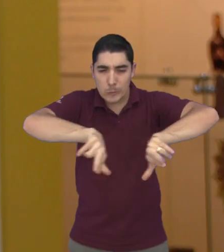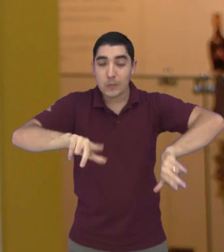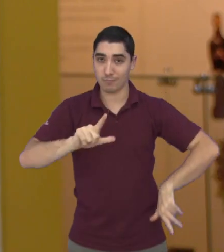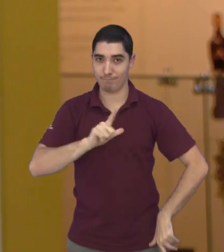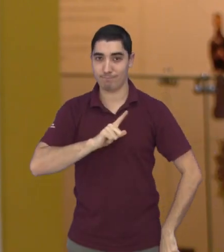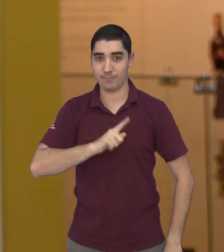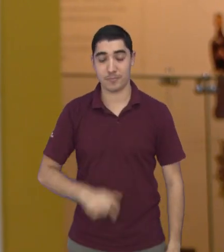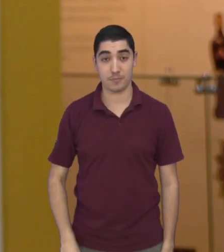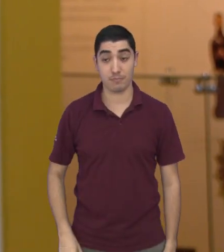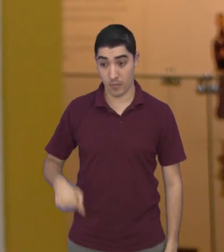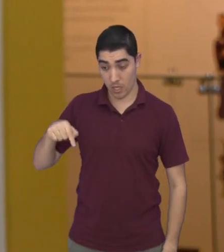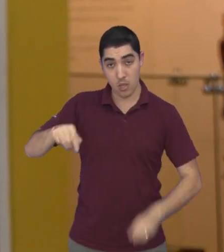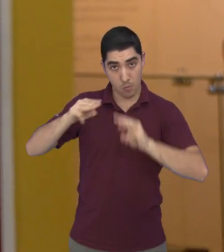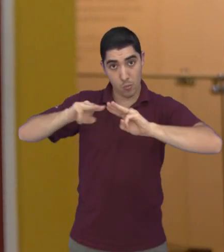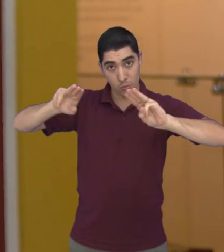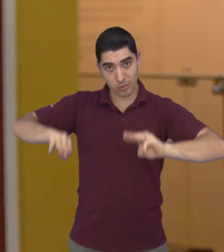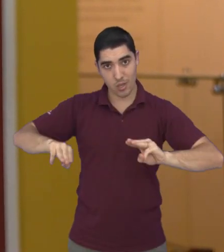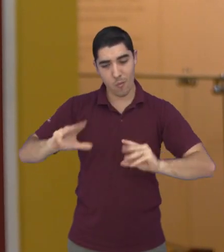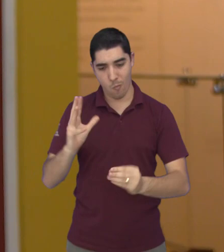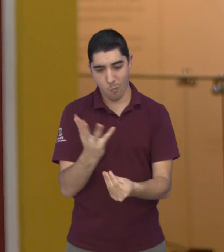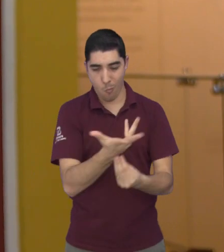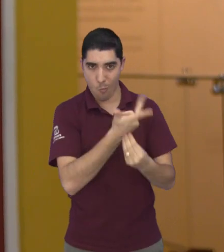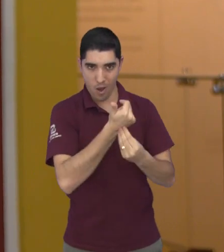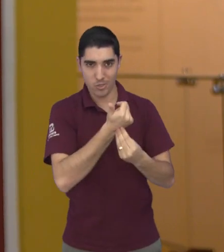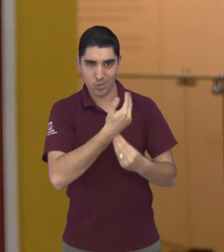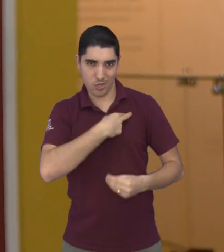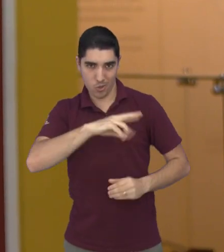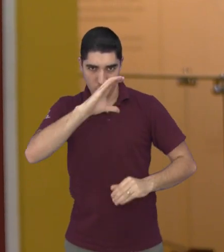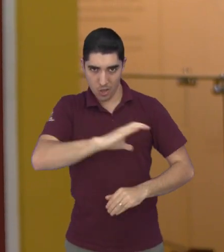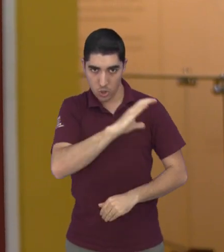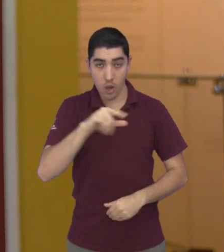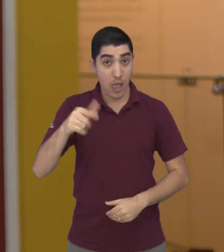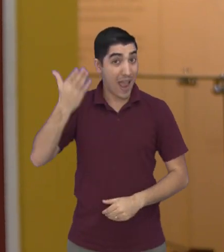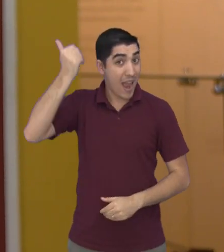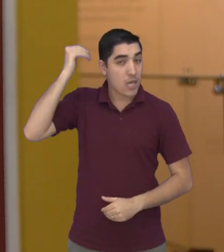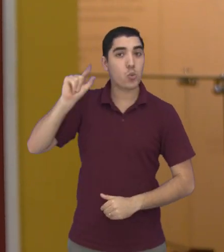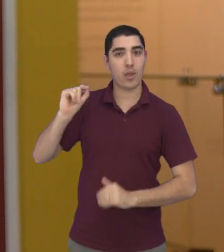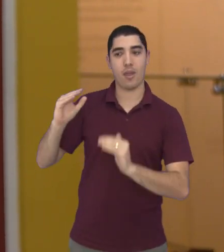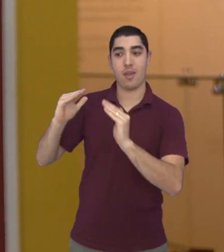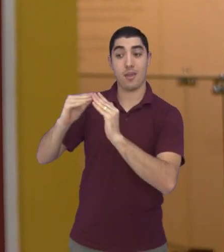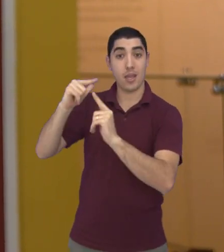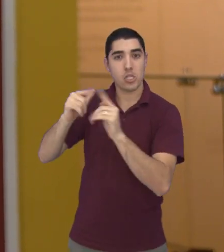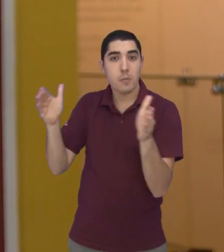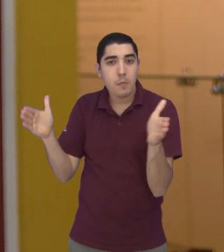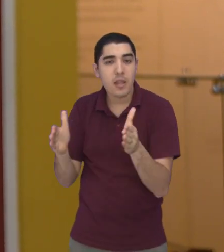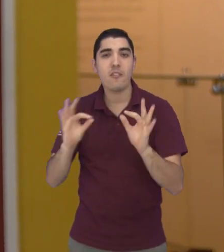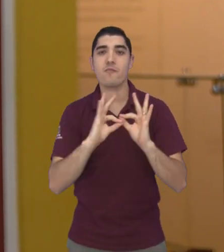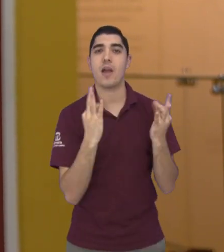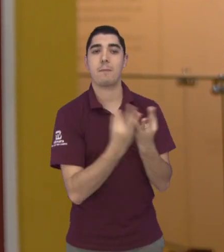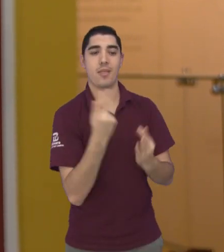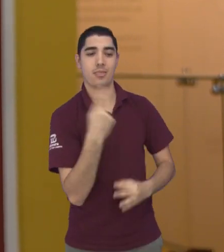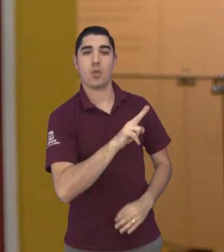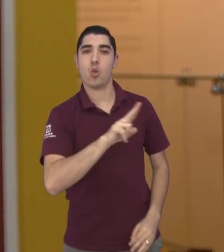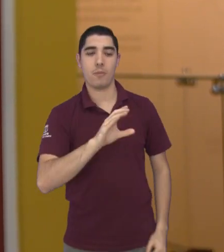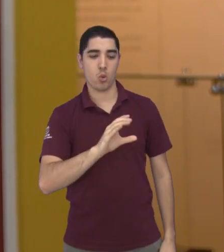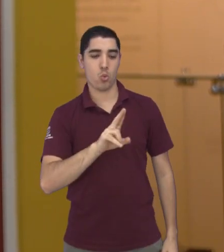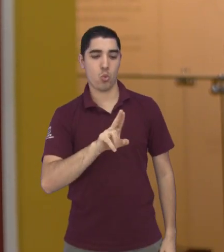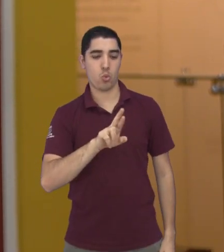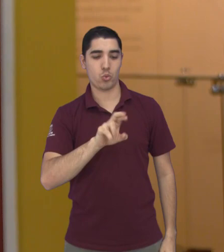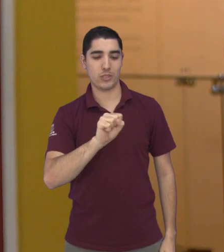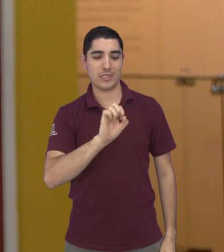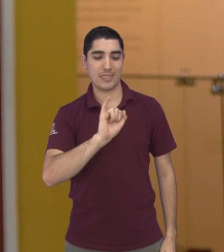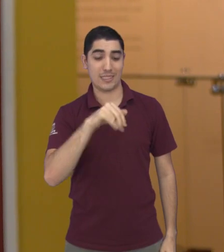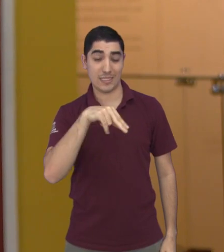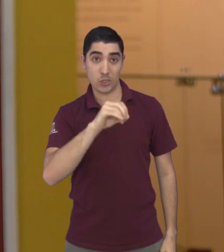O Museu de Arte Sacra, na verdade, ele era uma capela de família, da família Cursino. Ele é tido como uma